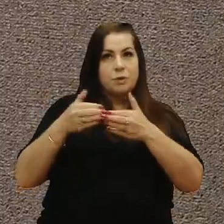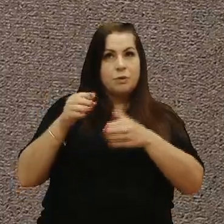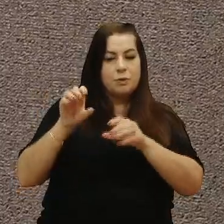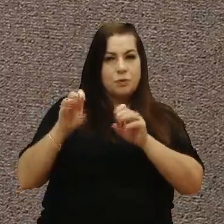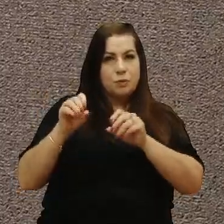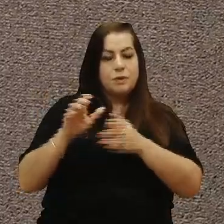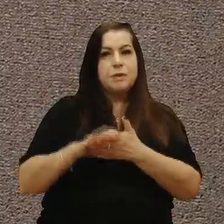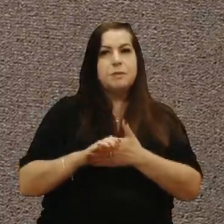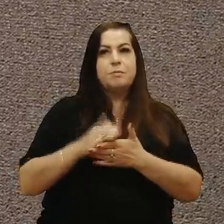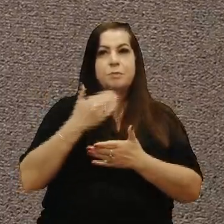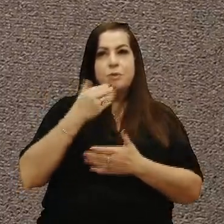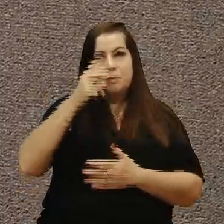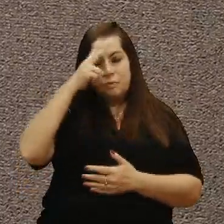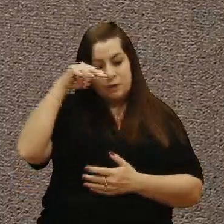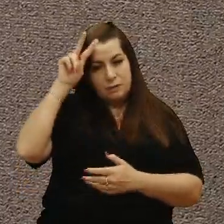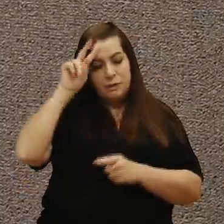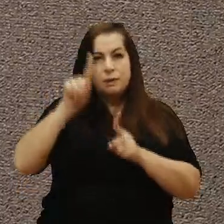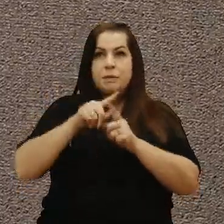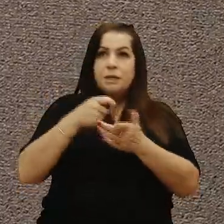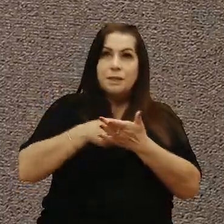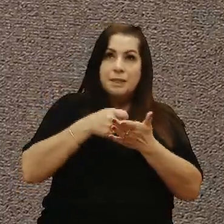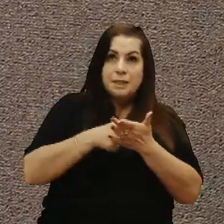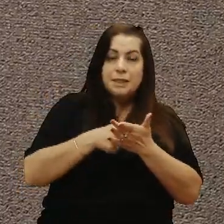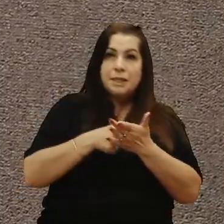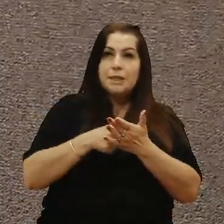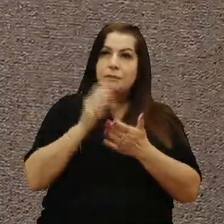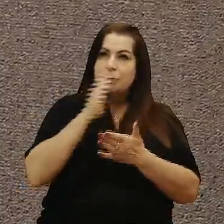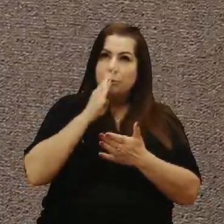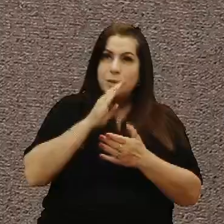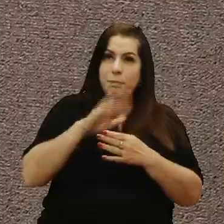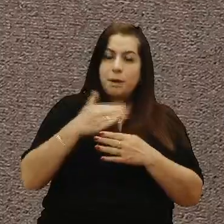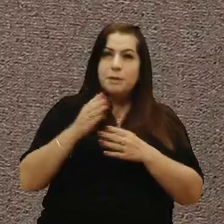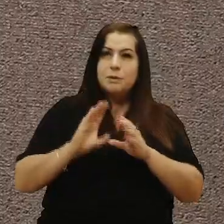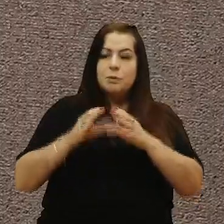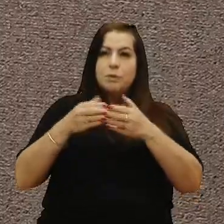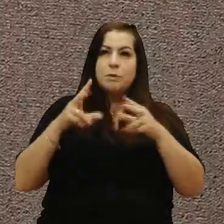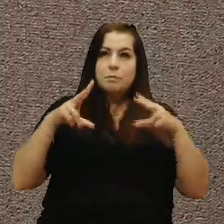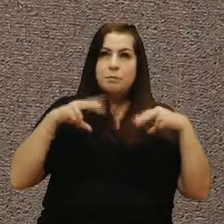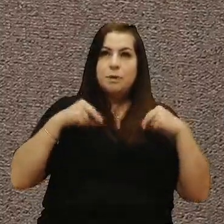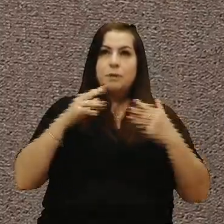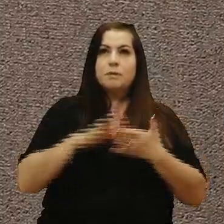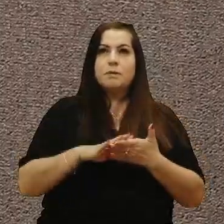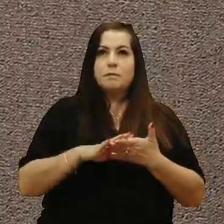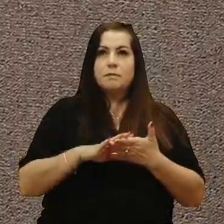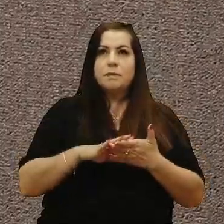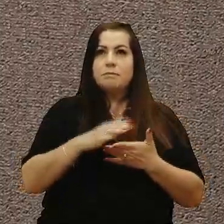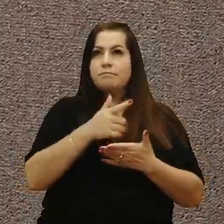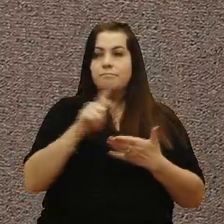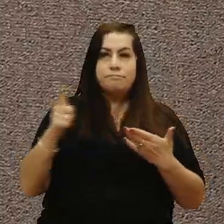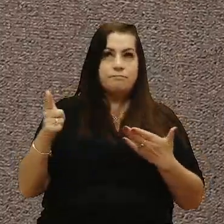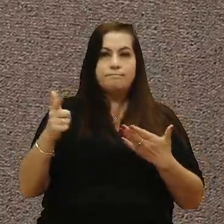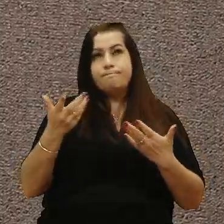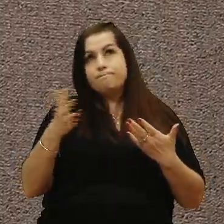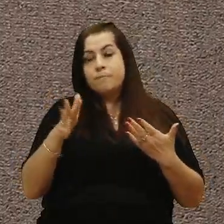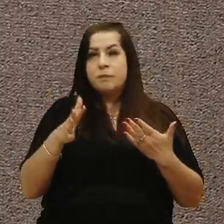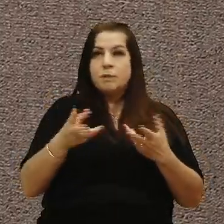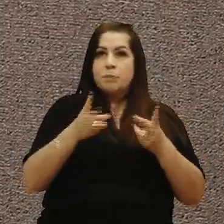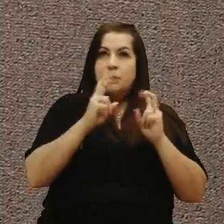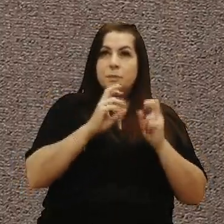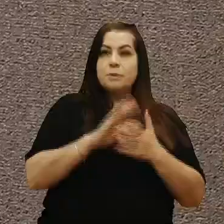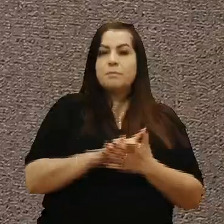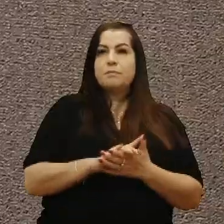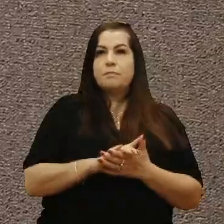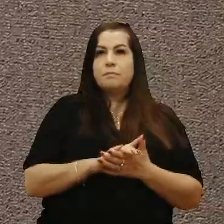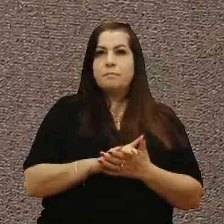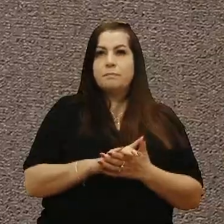Educação, pedi ao vereador Edson também que tentasse agilizar um pouquinho a comissão de mérito, né? Porque a gente não tinha, talvez, percebido que